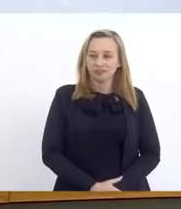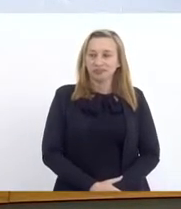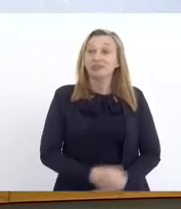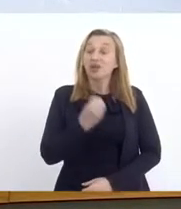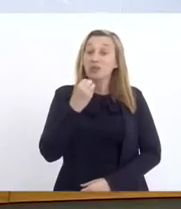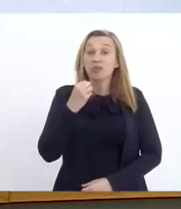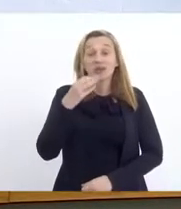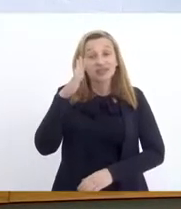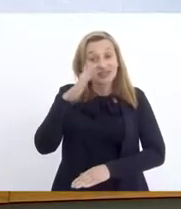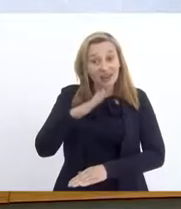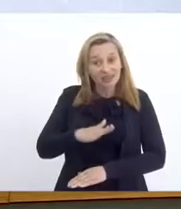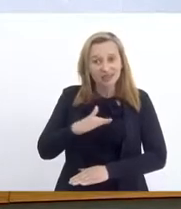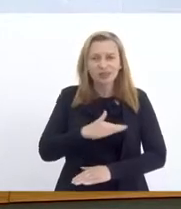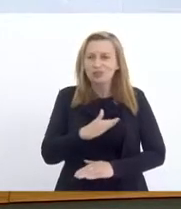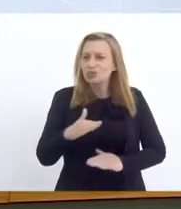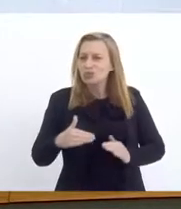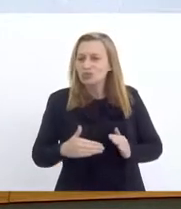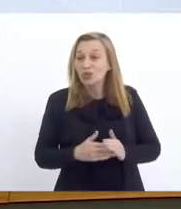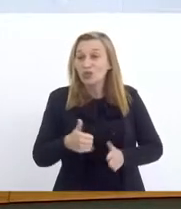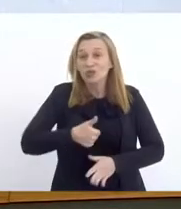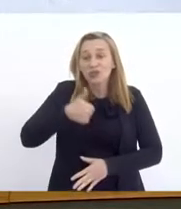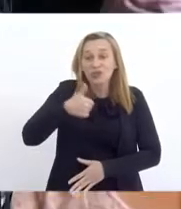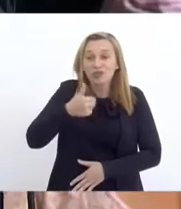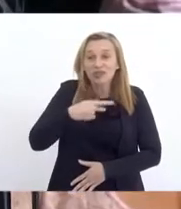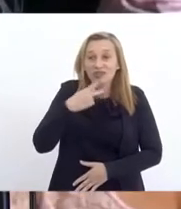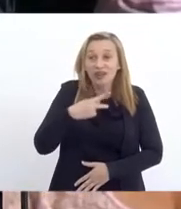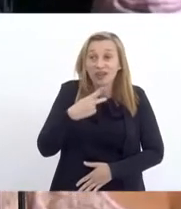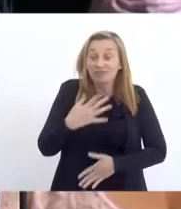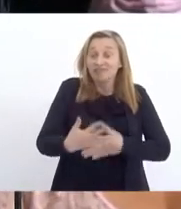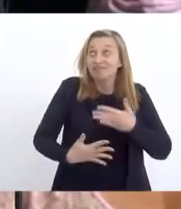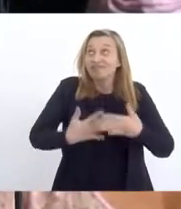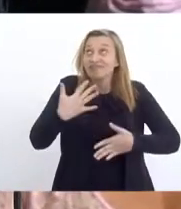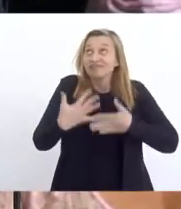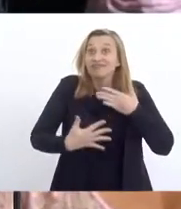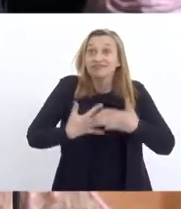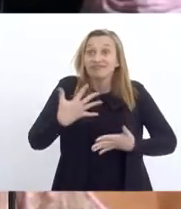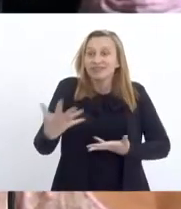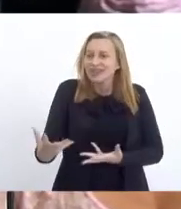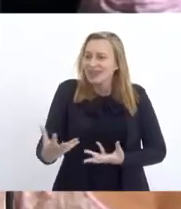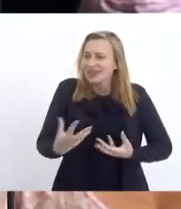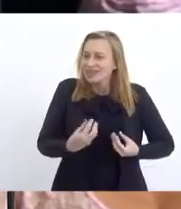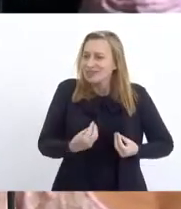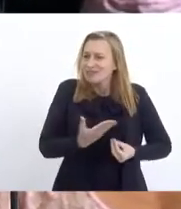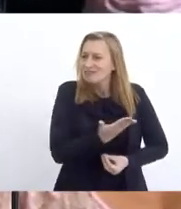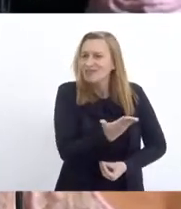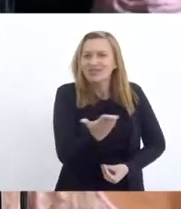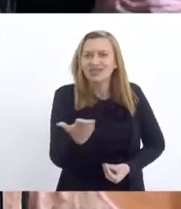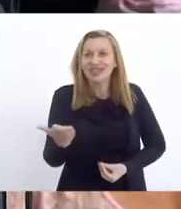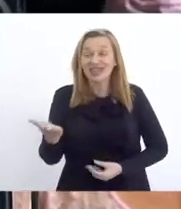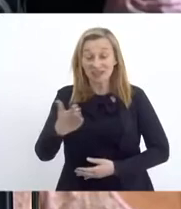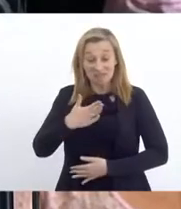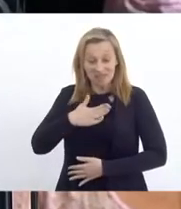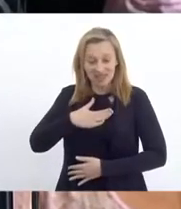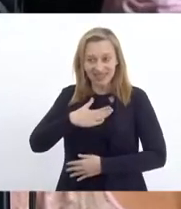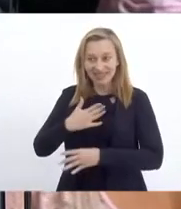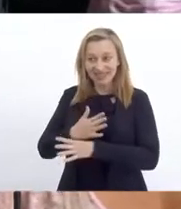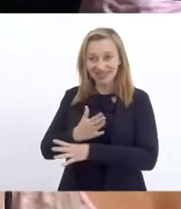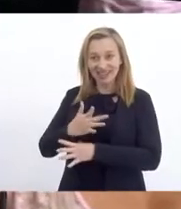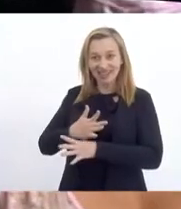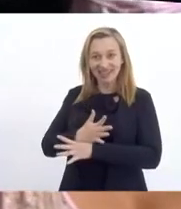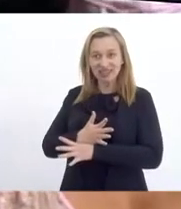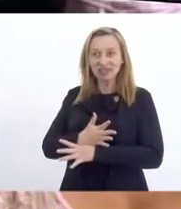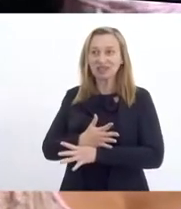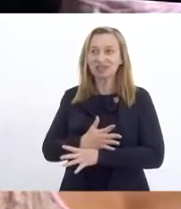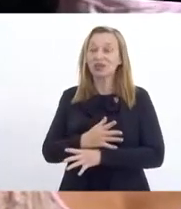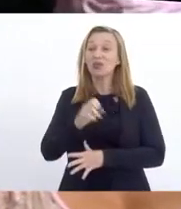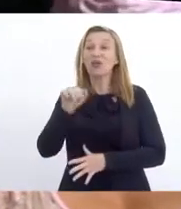Boa tarde a todos. Primeiro dizer que é um prazer recebê-lo vocês aqui na minha cidade,